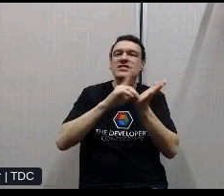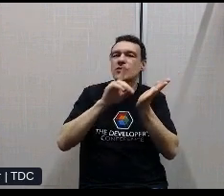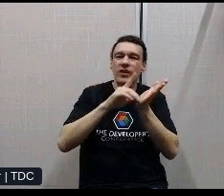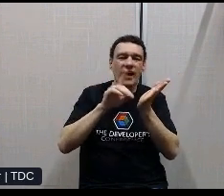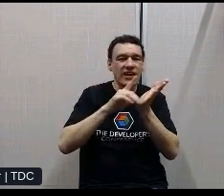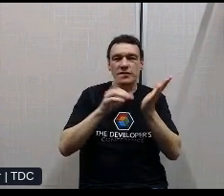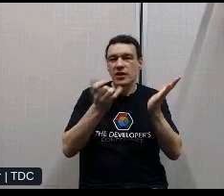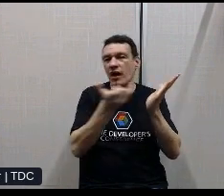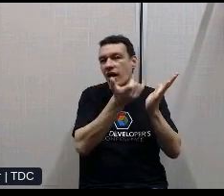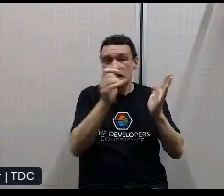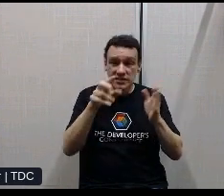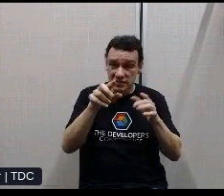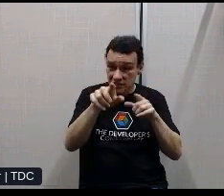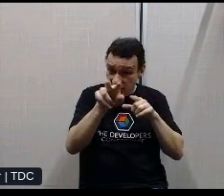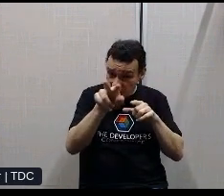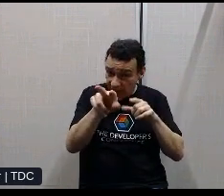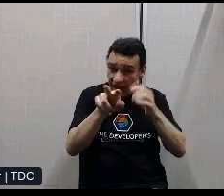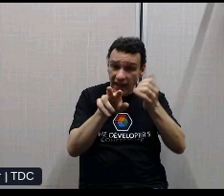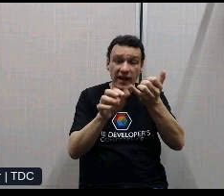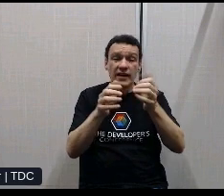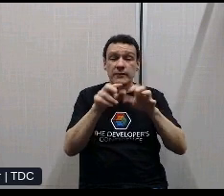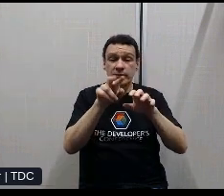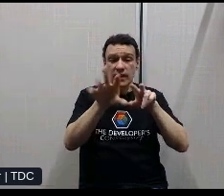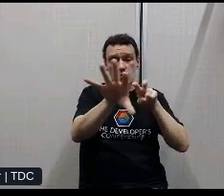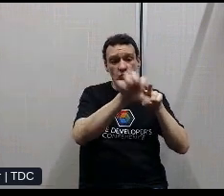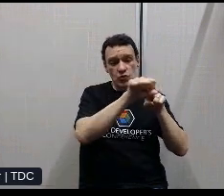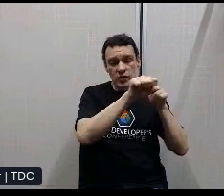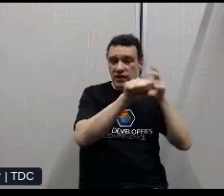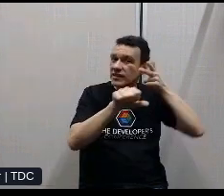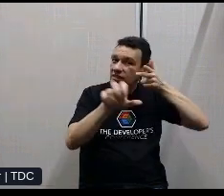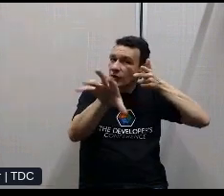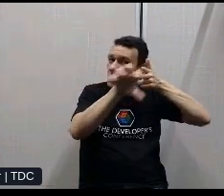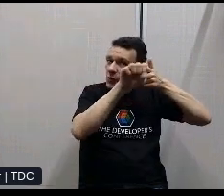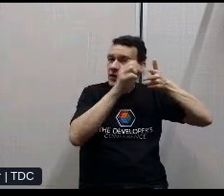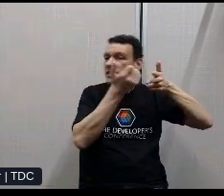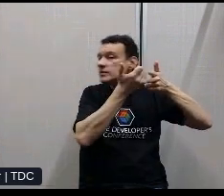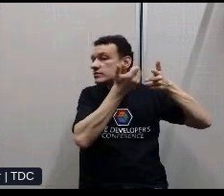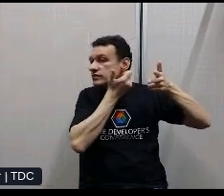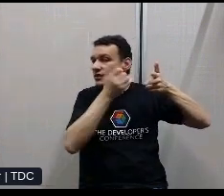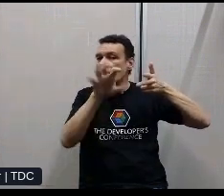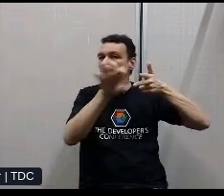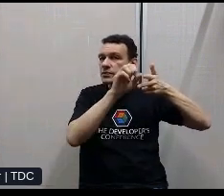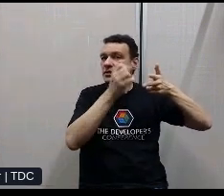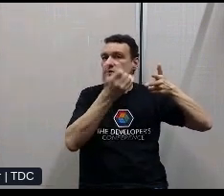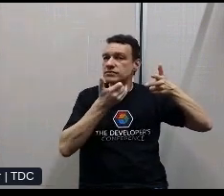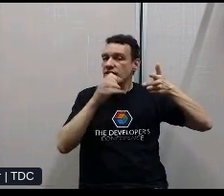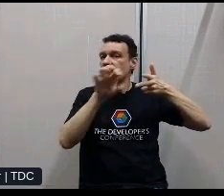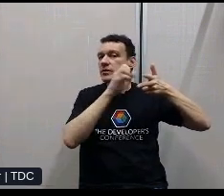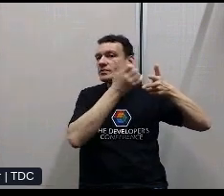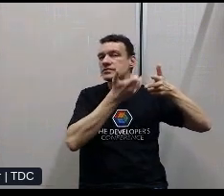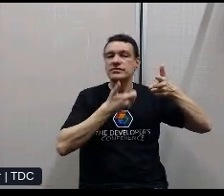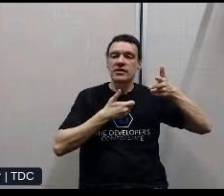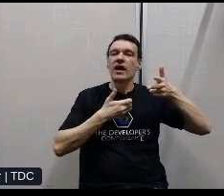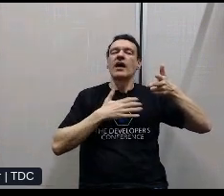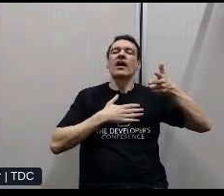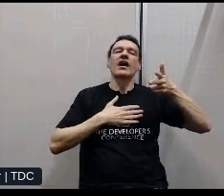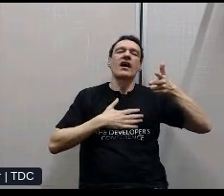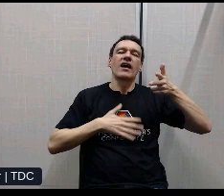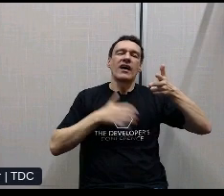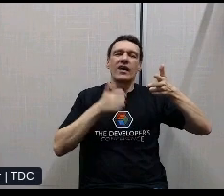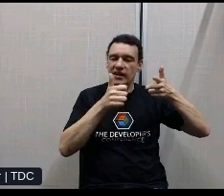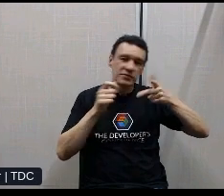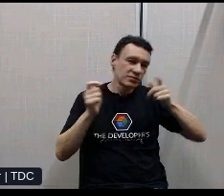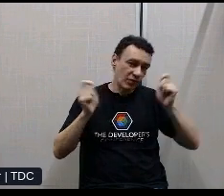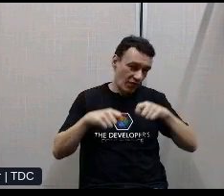você. Então, ele consegue ali ajudar, né, trazer esse conforto para o usuário que utiliza